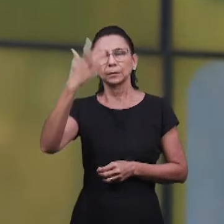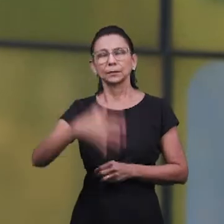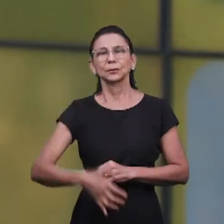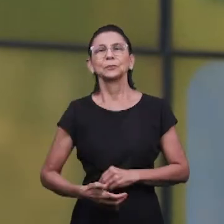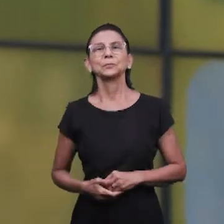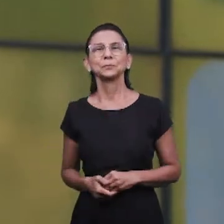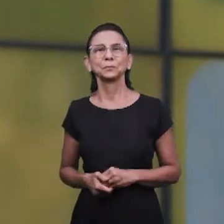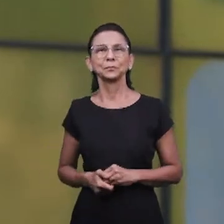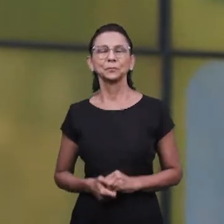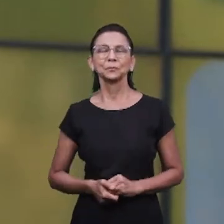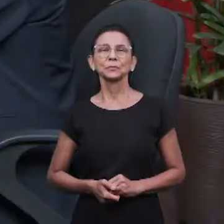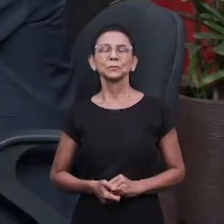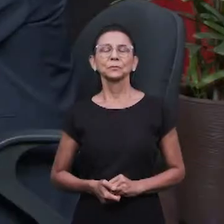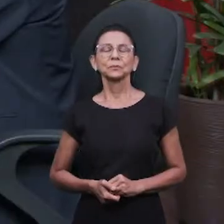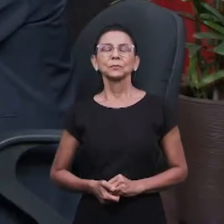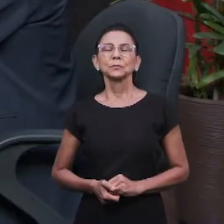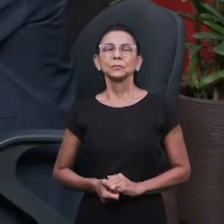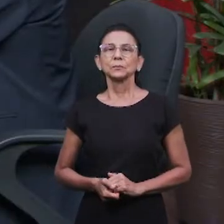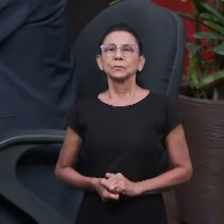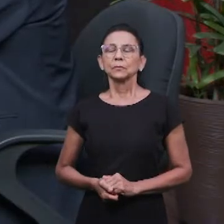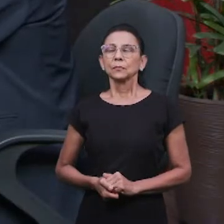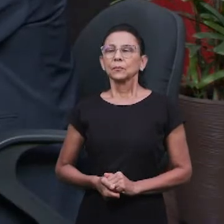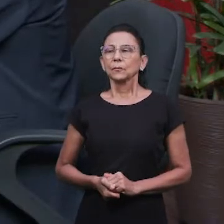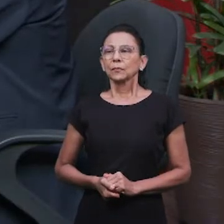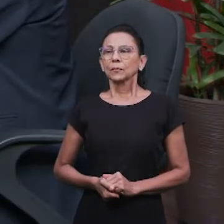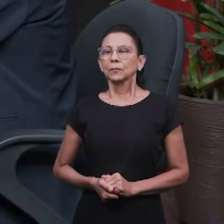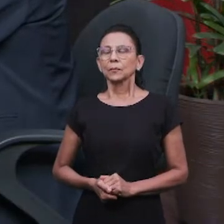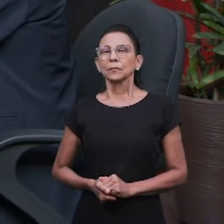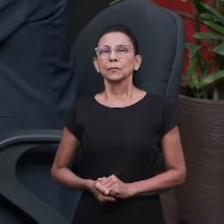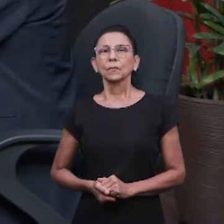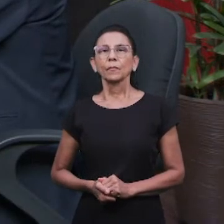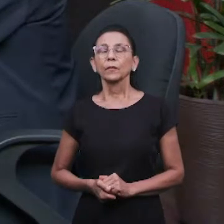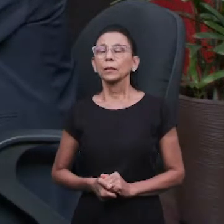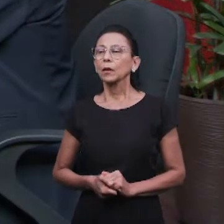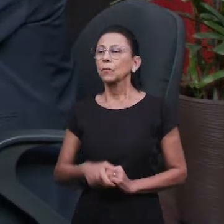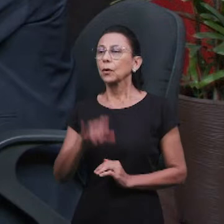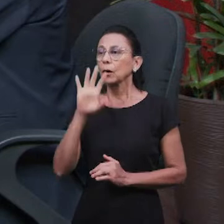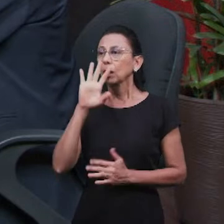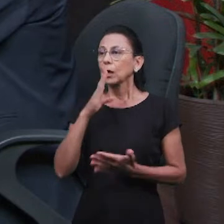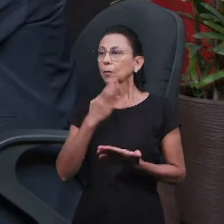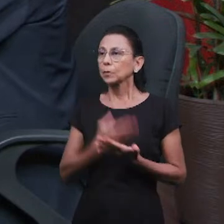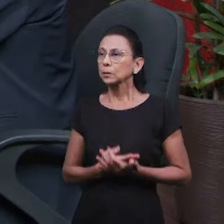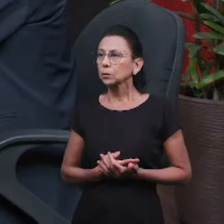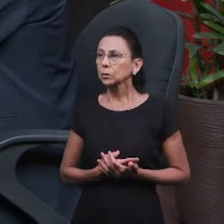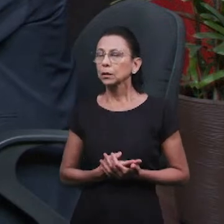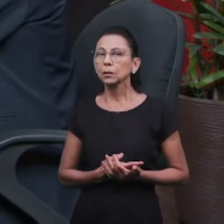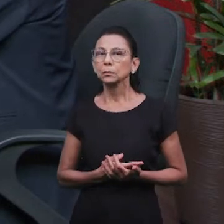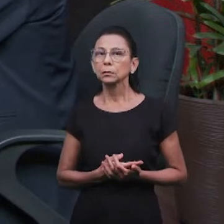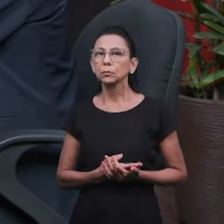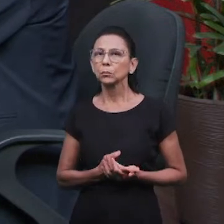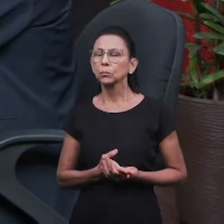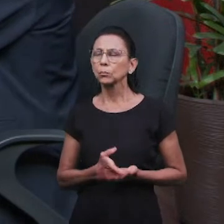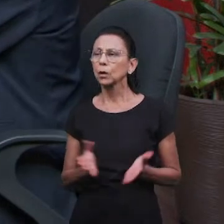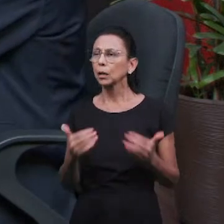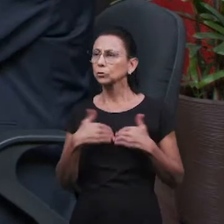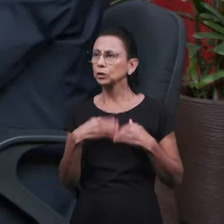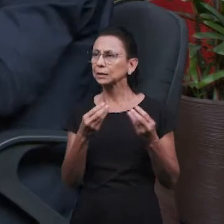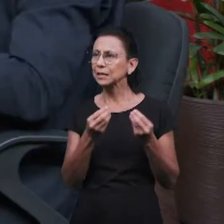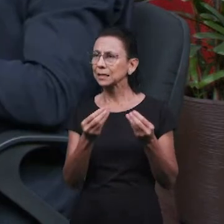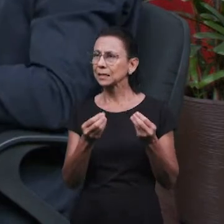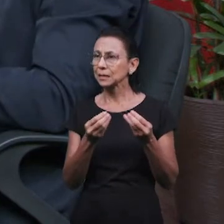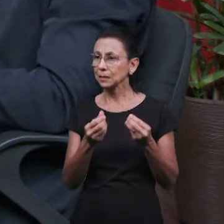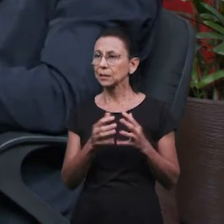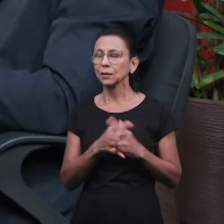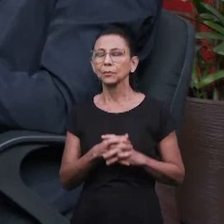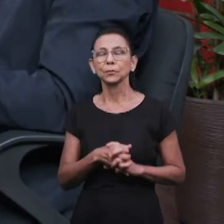o trabalho, né, que o Senhor tem revelado nessa hora. Eu fico impressionado com os autistas, com a sensibilidade dele. Verdade. Rapaz, esse dia,